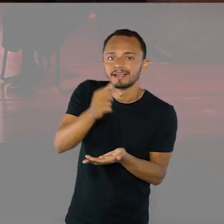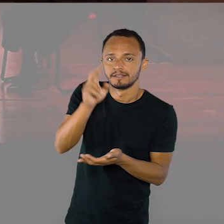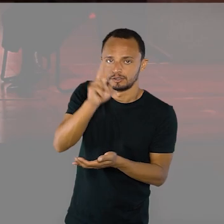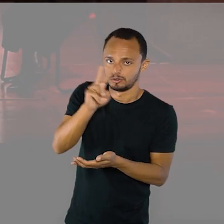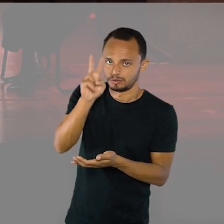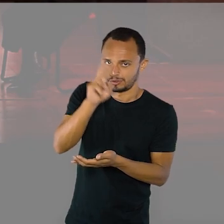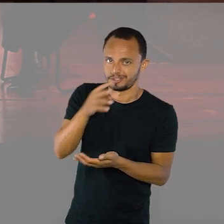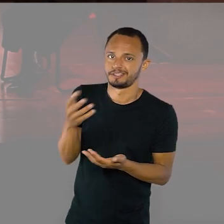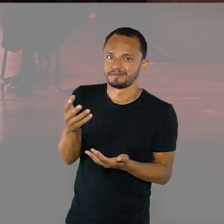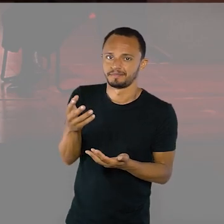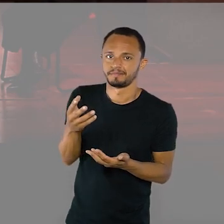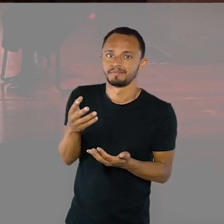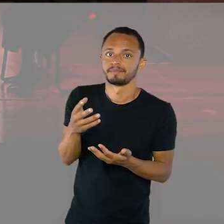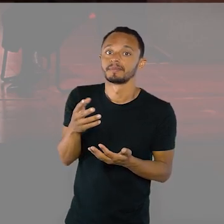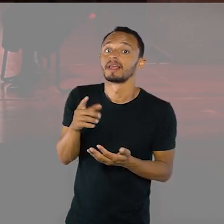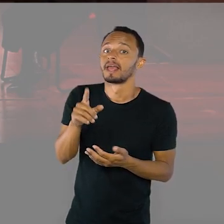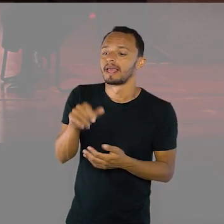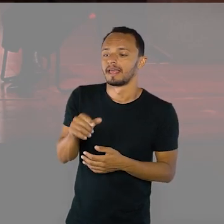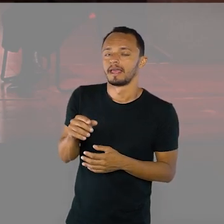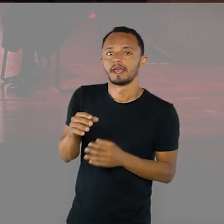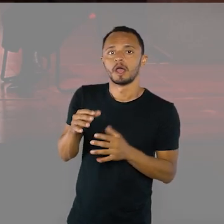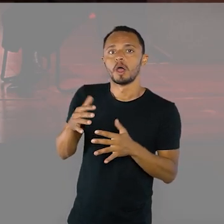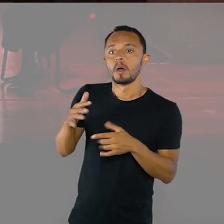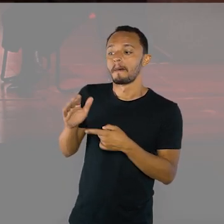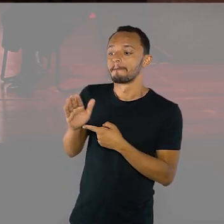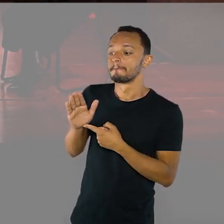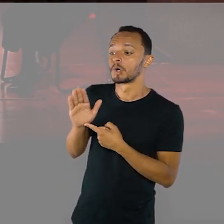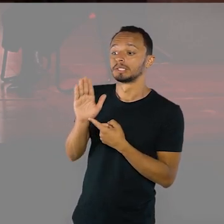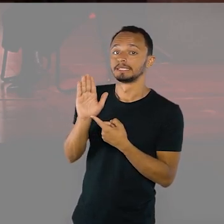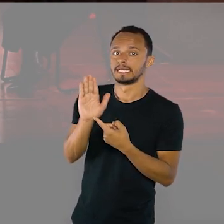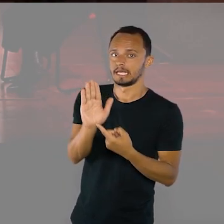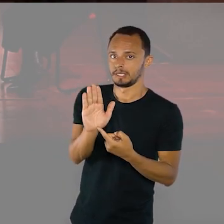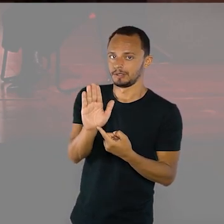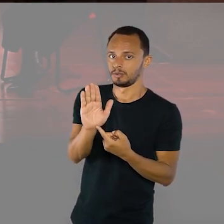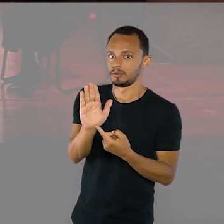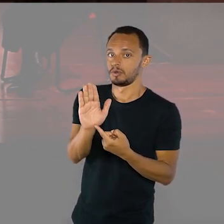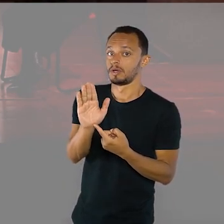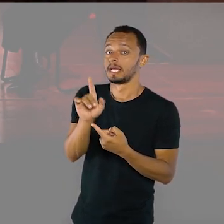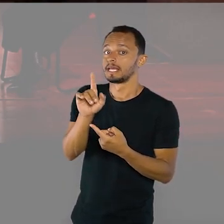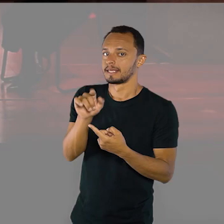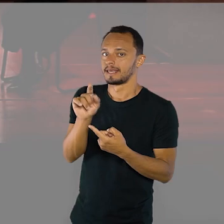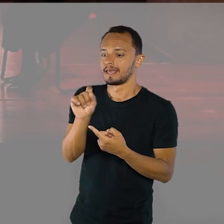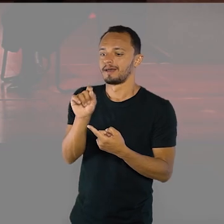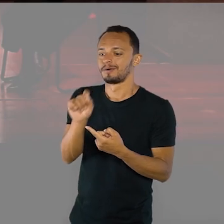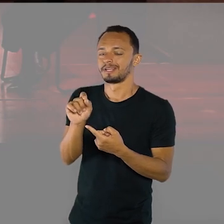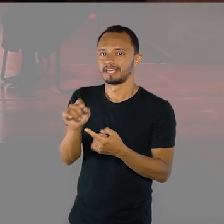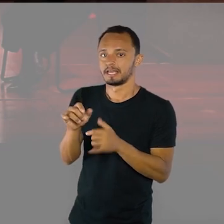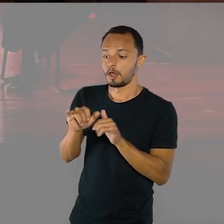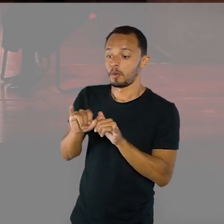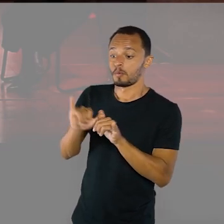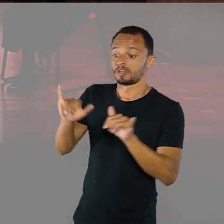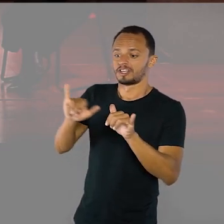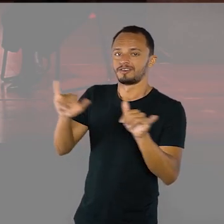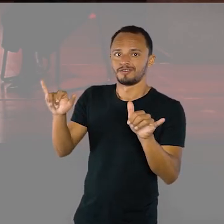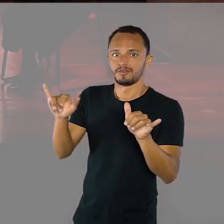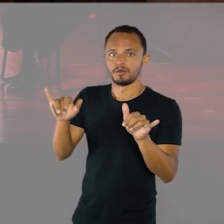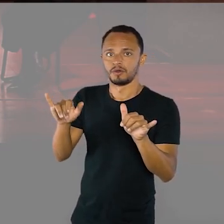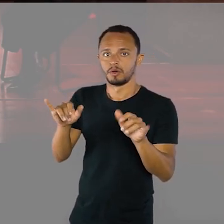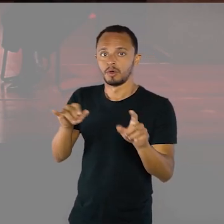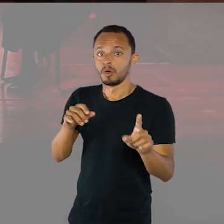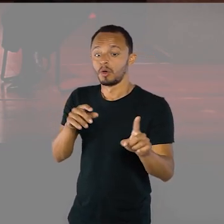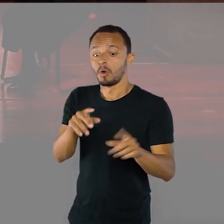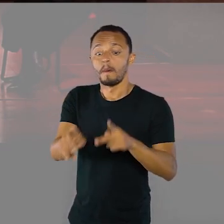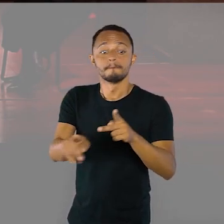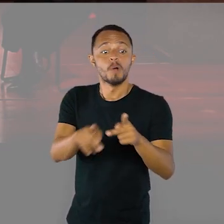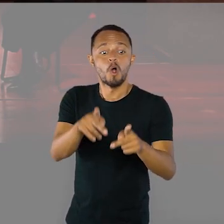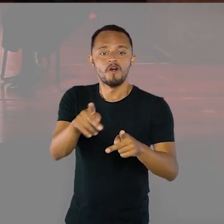de protagonistas que agem no lugar do povo. O povo está sempre passivo.